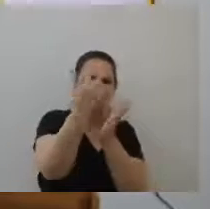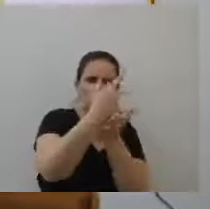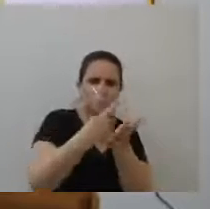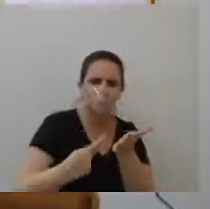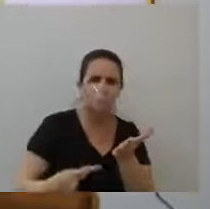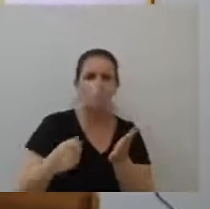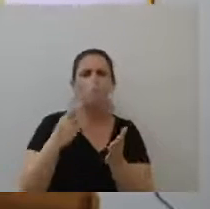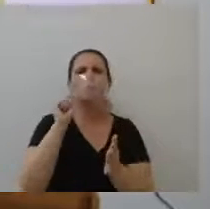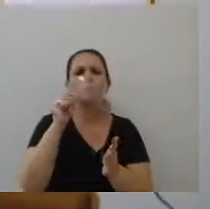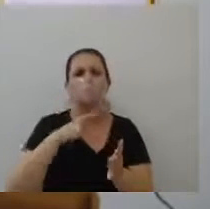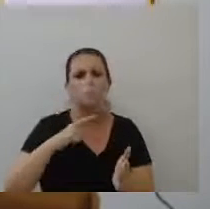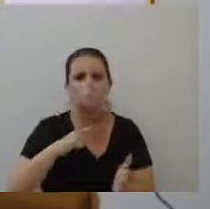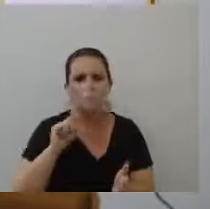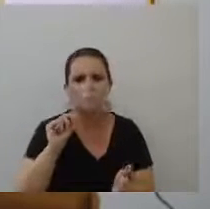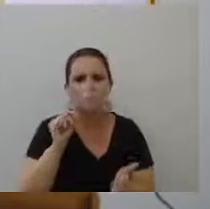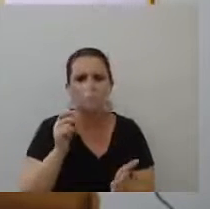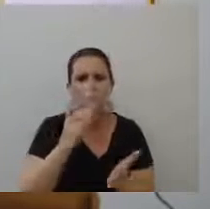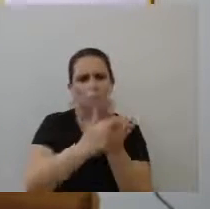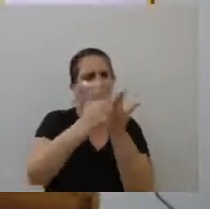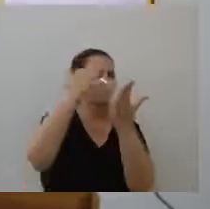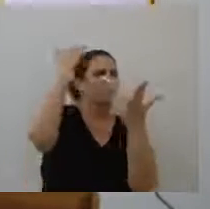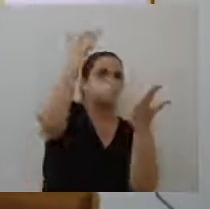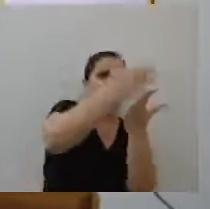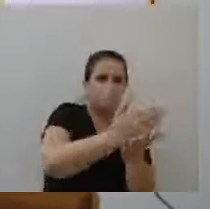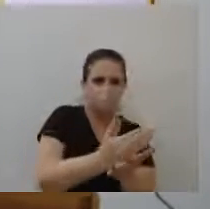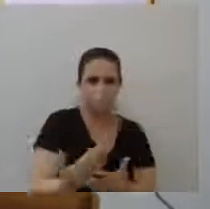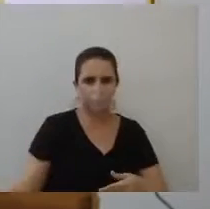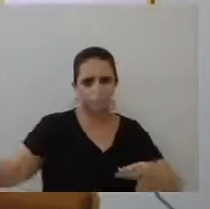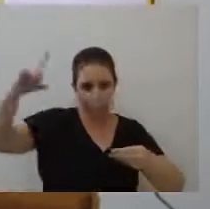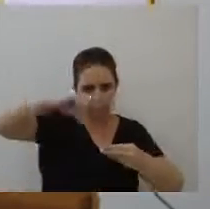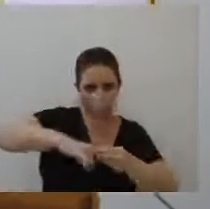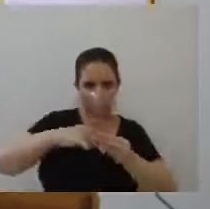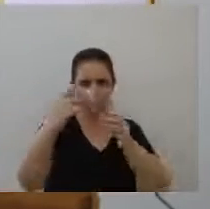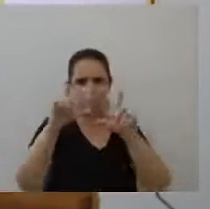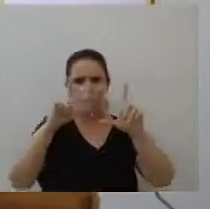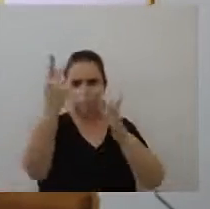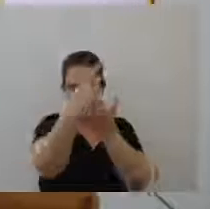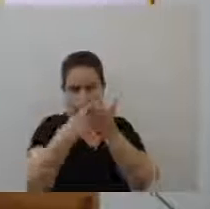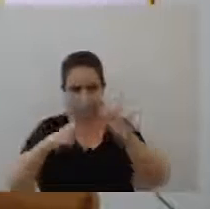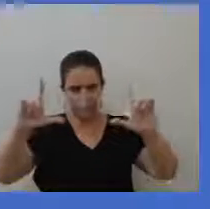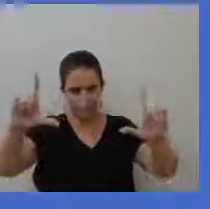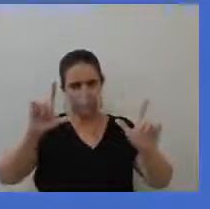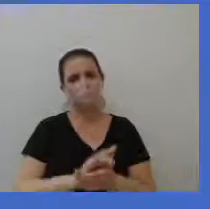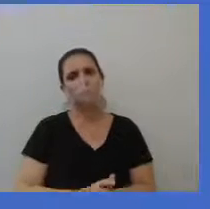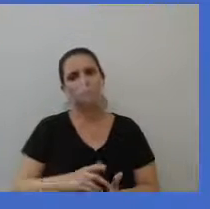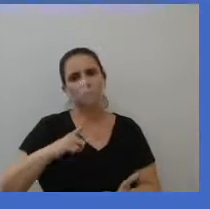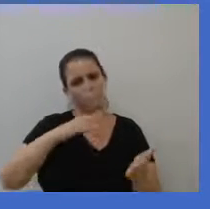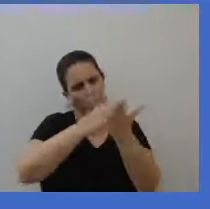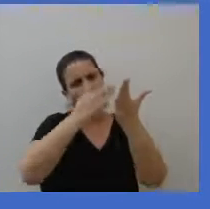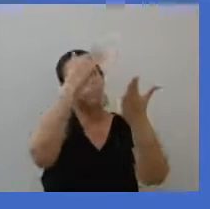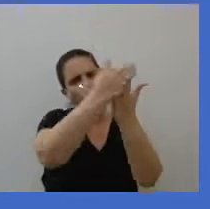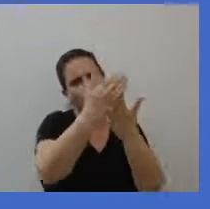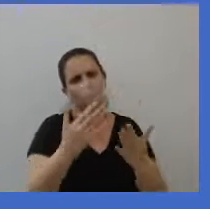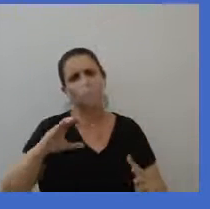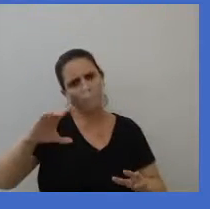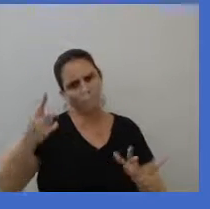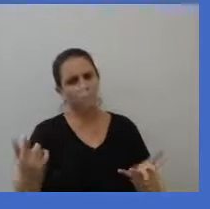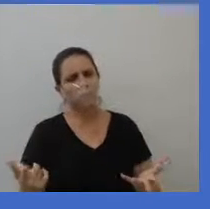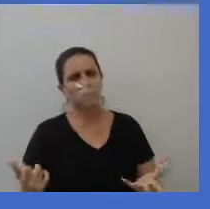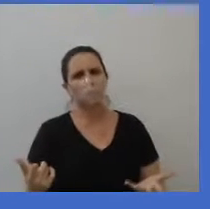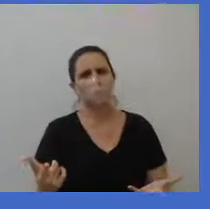que confirmar se aquilo é verdade, se aquilo merece crédito, merece credibilidade, e se aquilo é